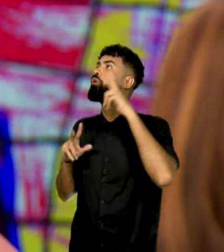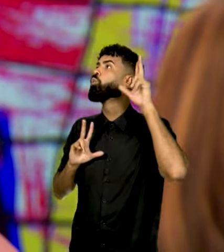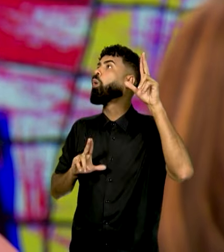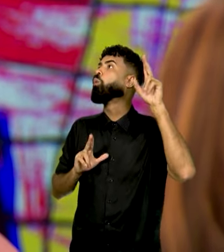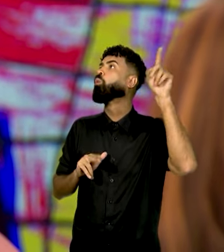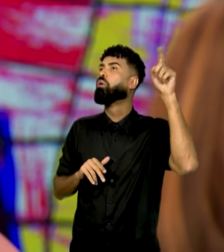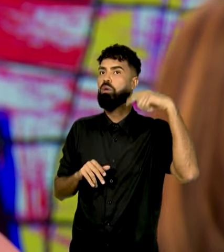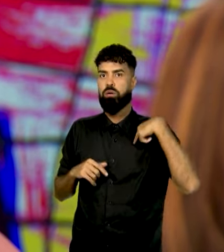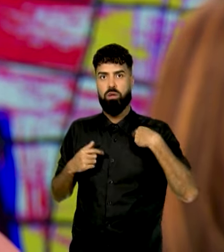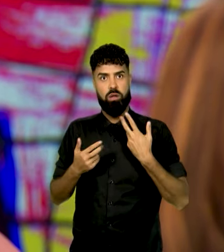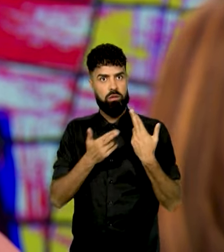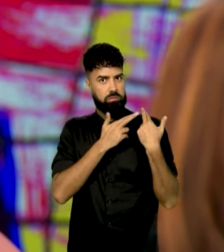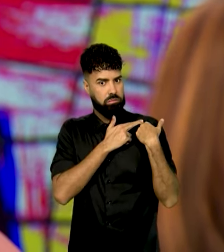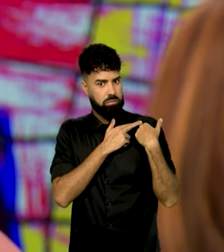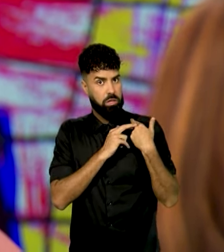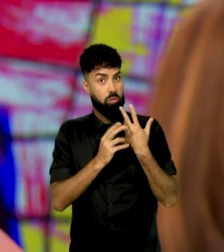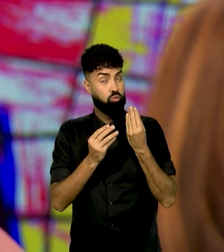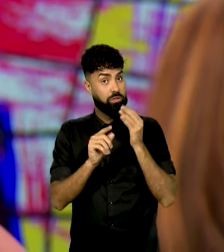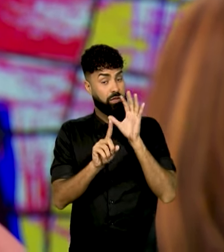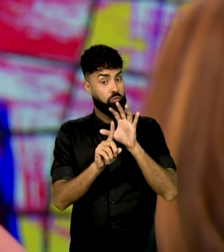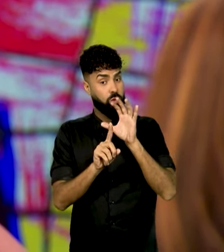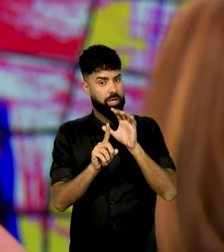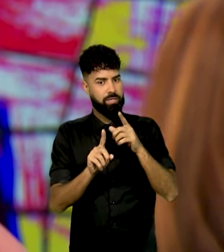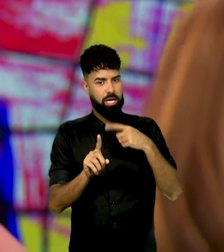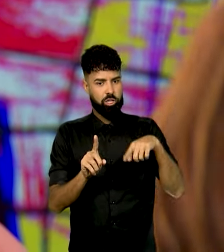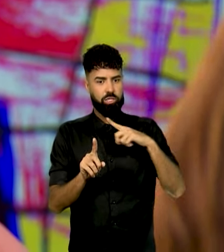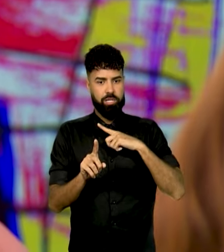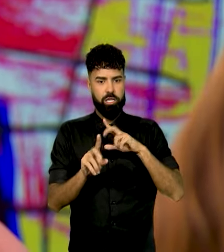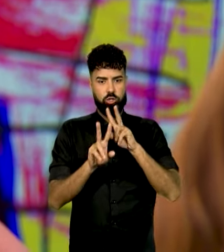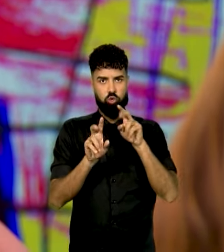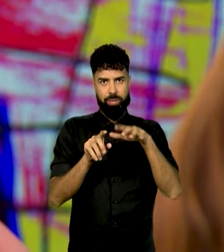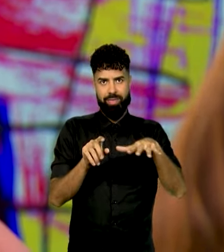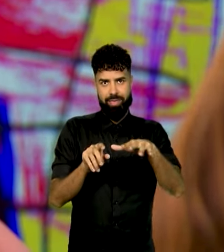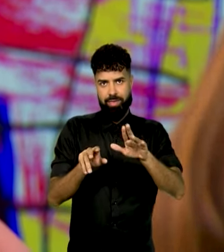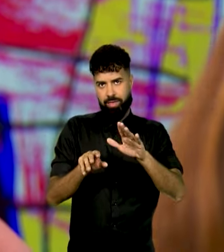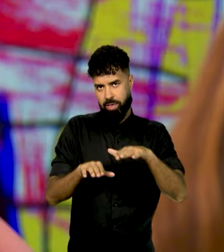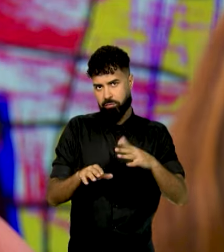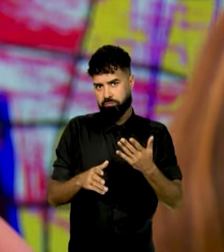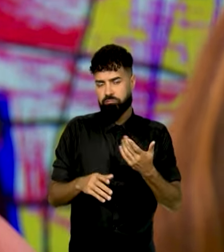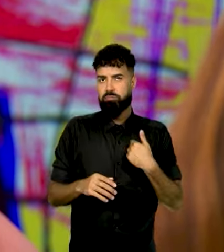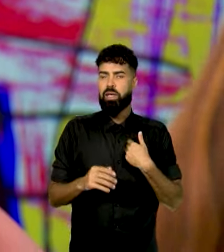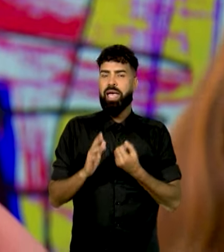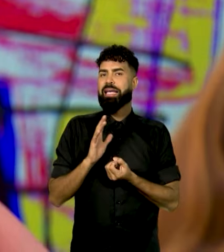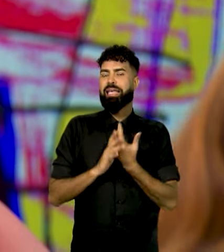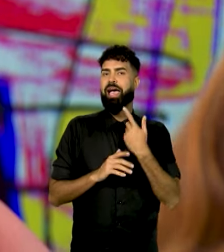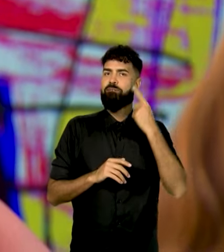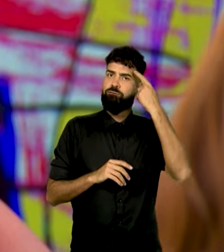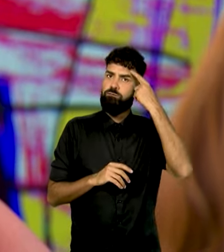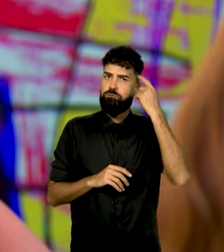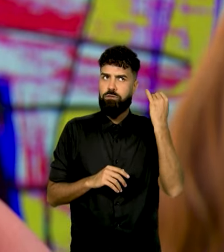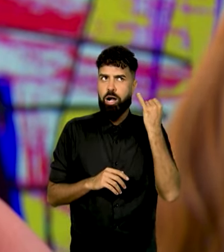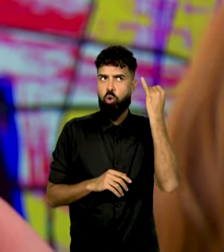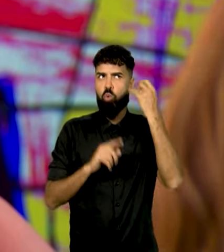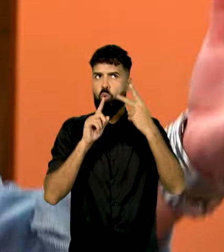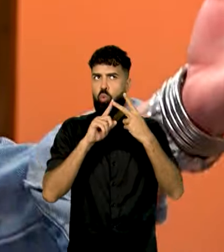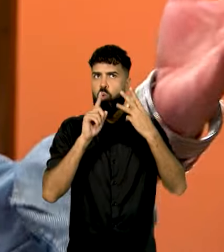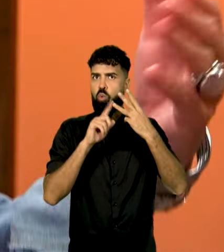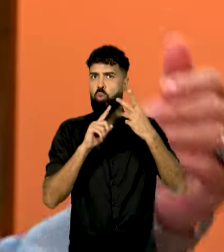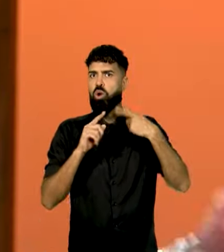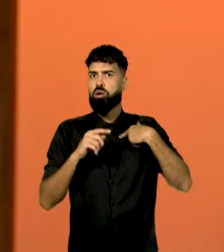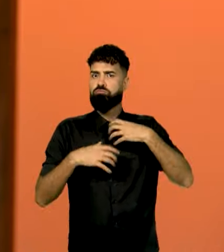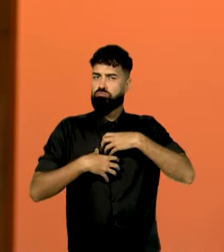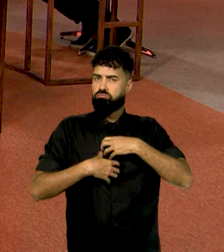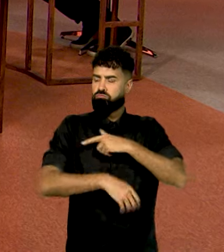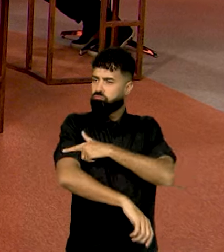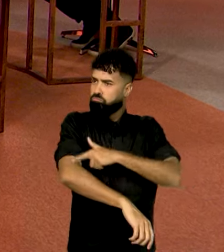é muita influência mesmo que a gente tem sobre elas. Formação de valores, eu diria, né? Conscientização de valores, já como a